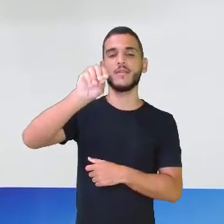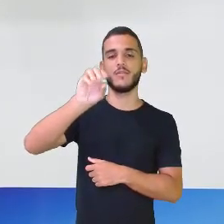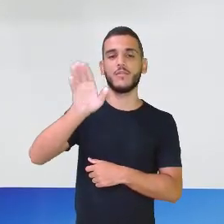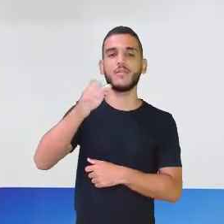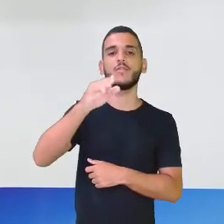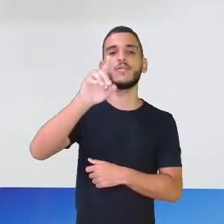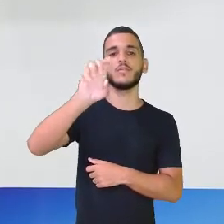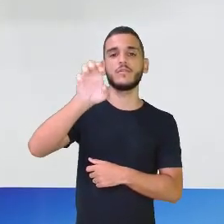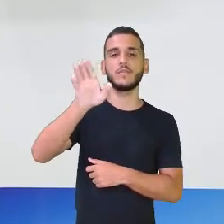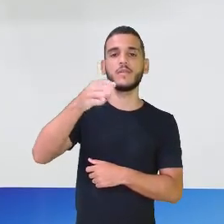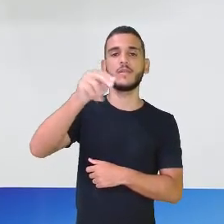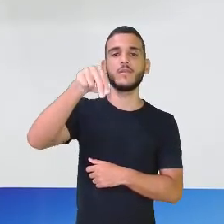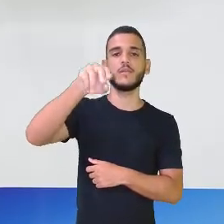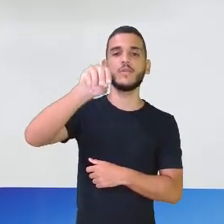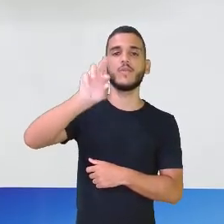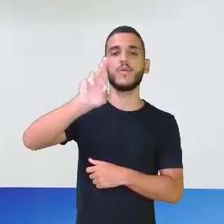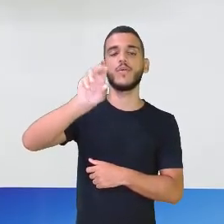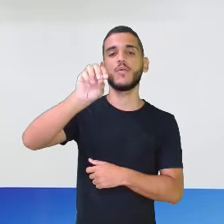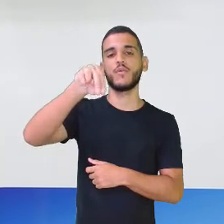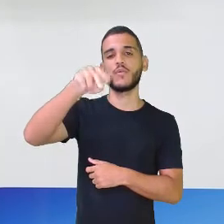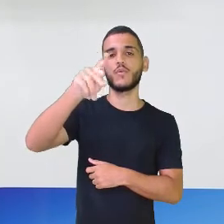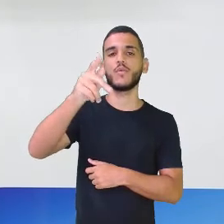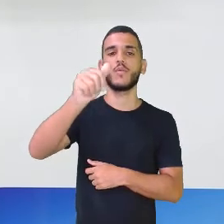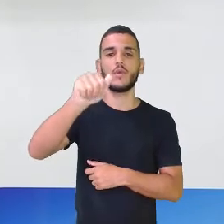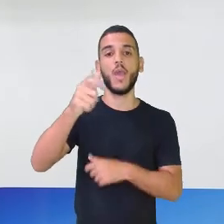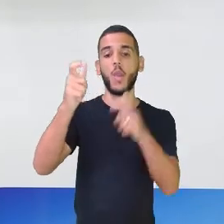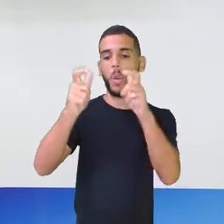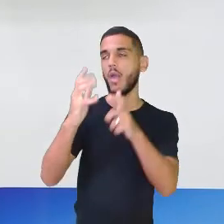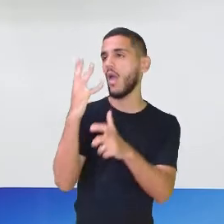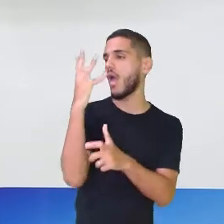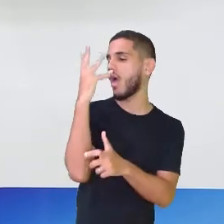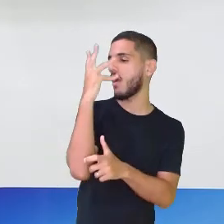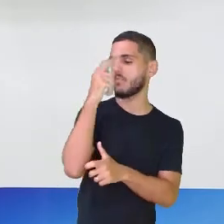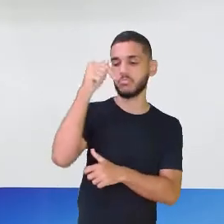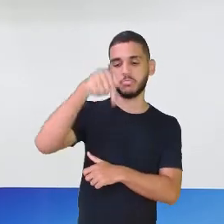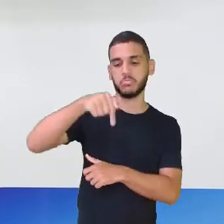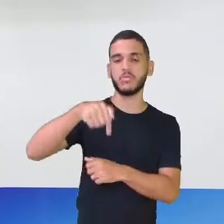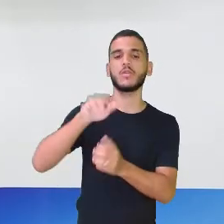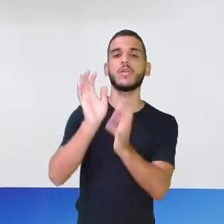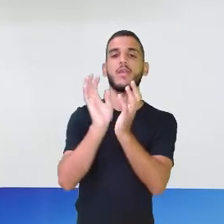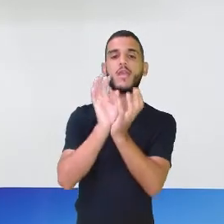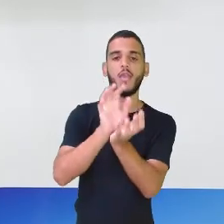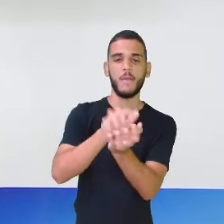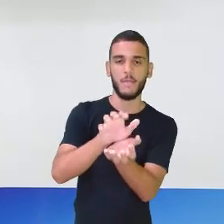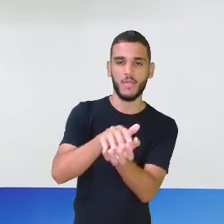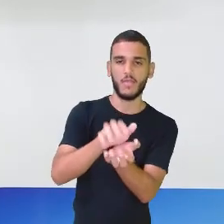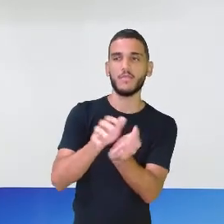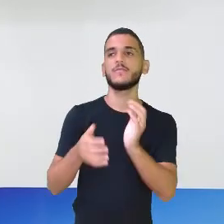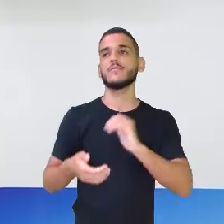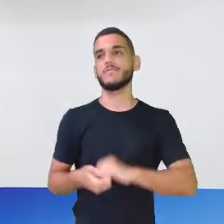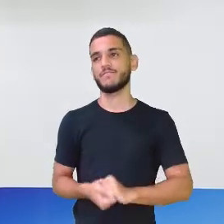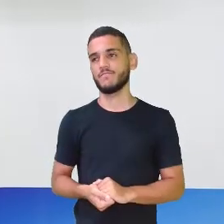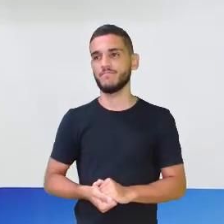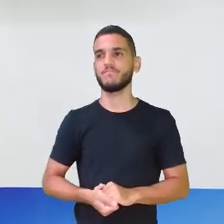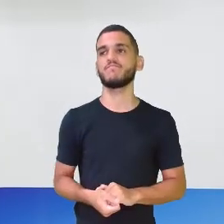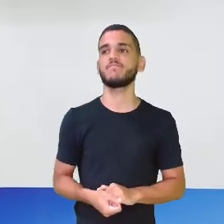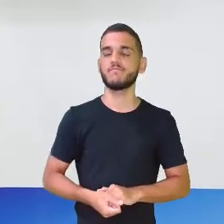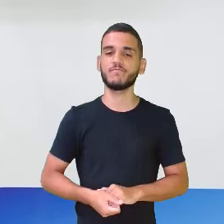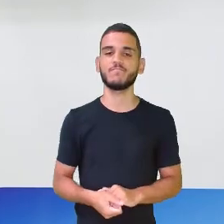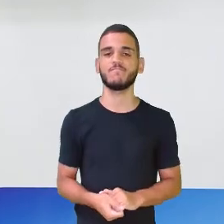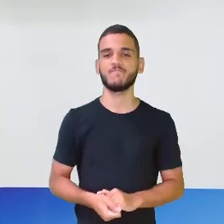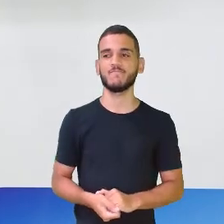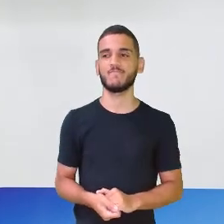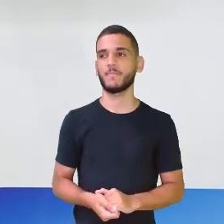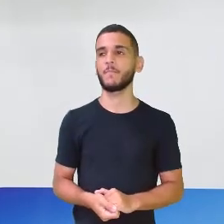do que aqui. E falando de paisagem geográfica, você já disse qual é a sua paisagem geográfica aí para a professora Kedma? Diz aí que eu